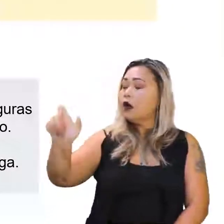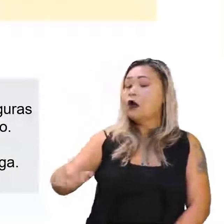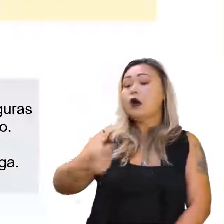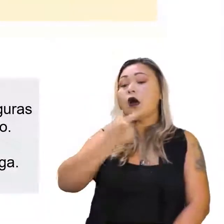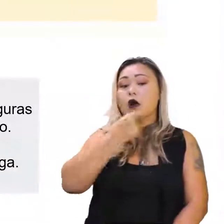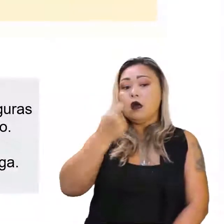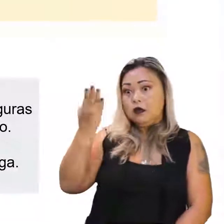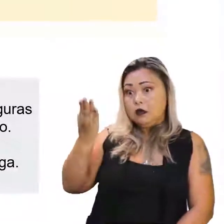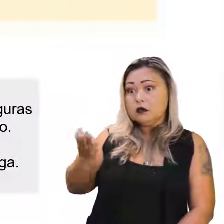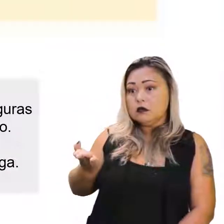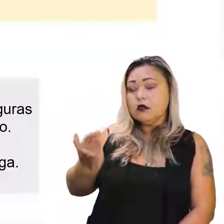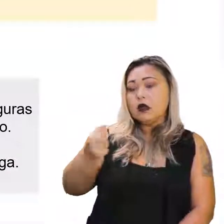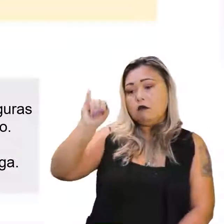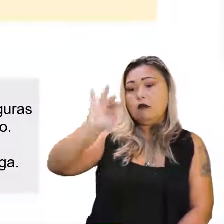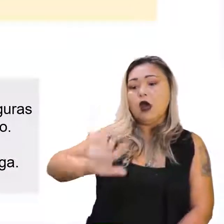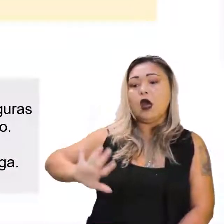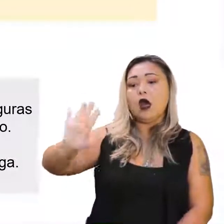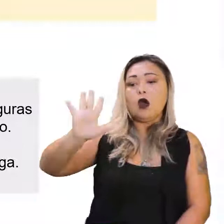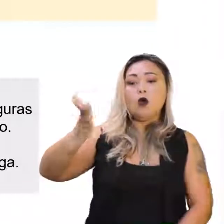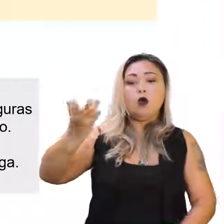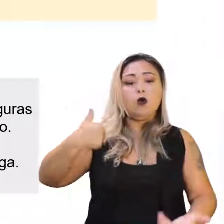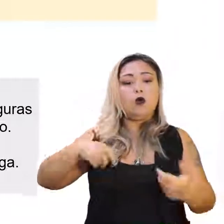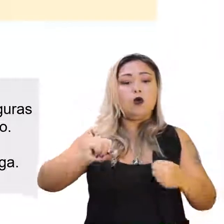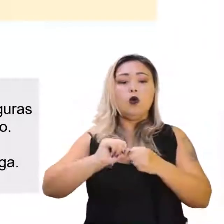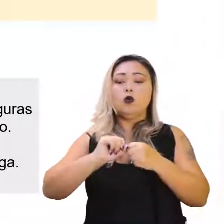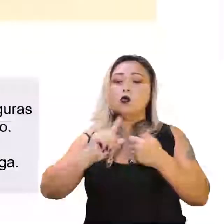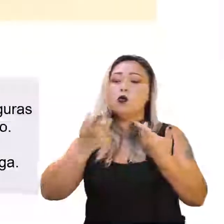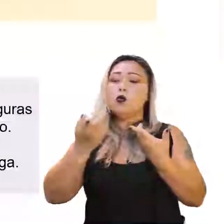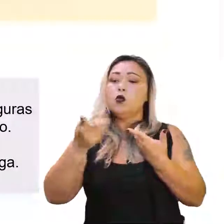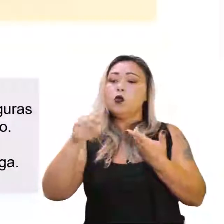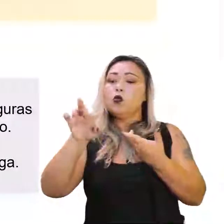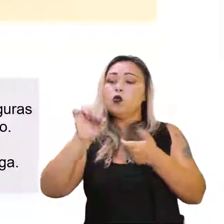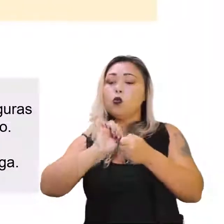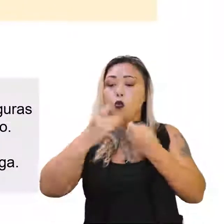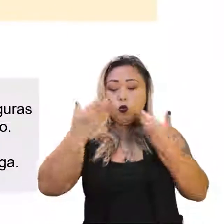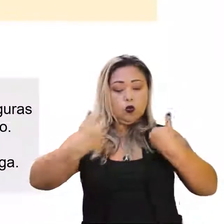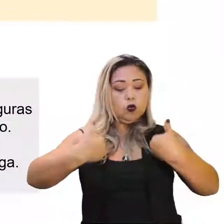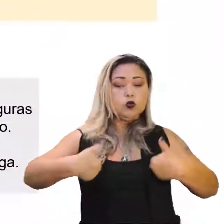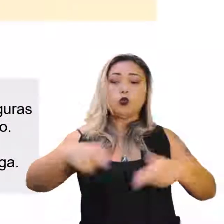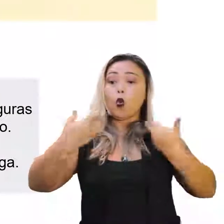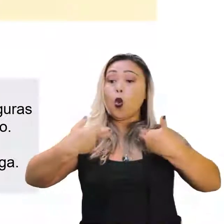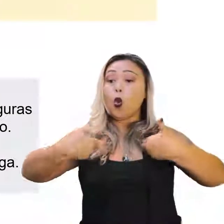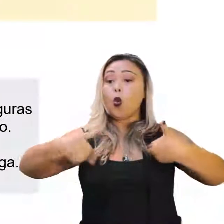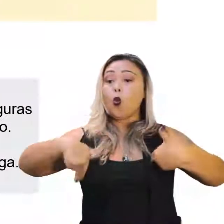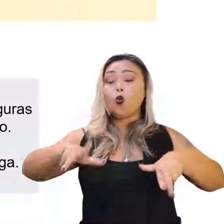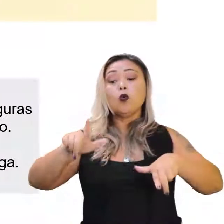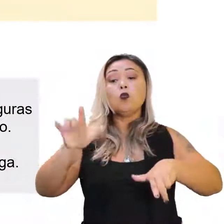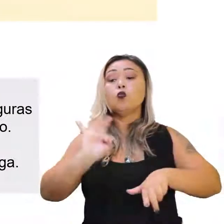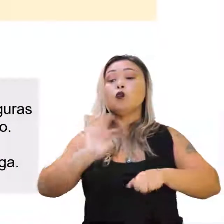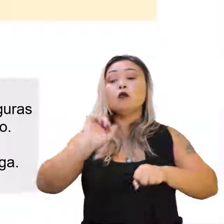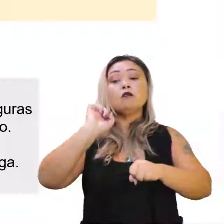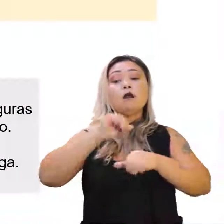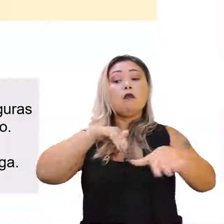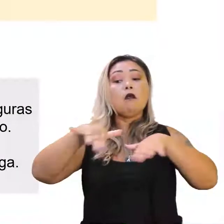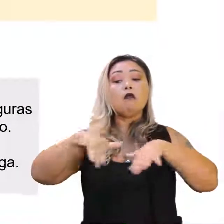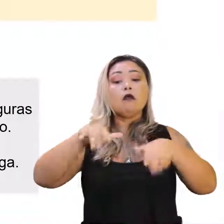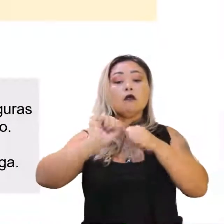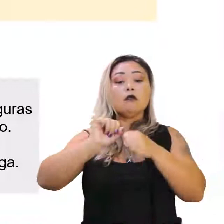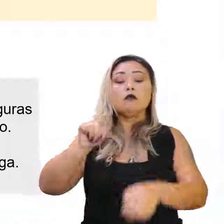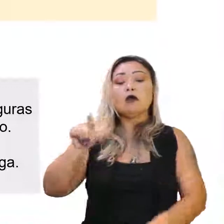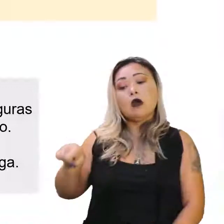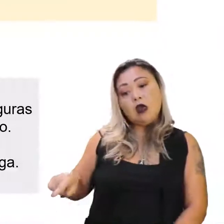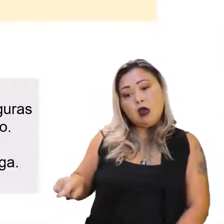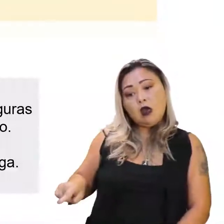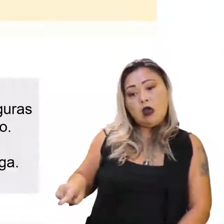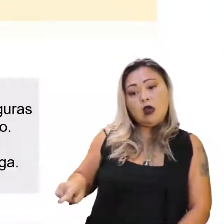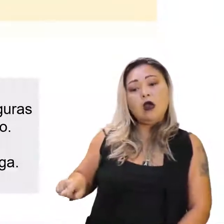nós estamos vendo ali na imagem, os couros, que eram jovens nus, também havia ausência de movimento. O clássico, então, foi